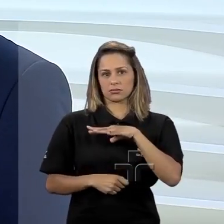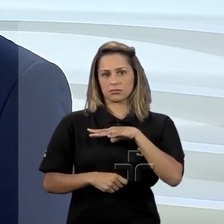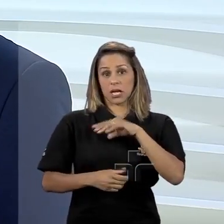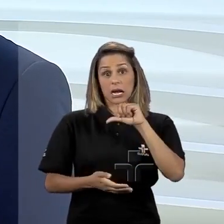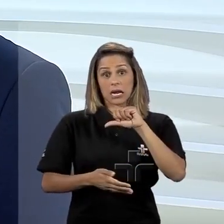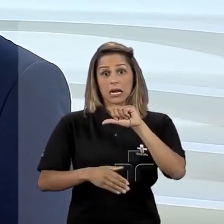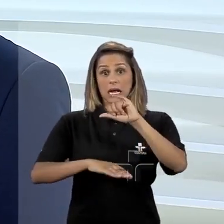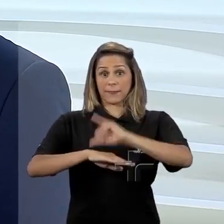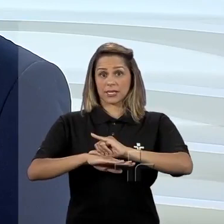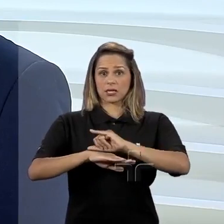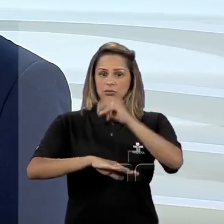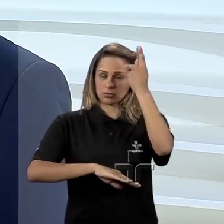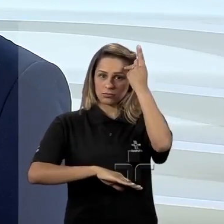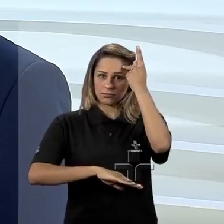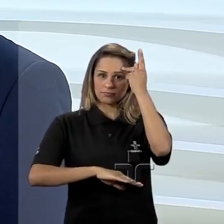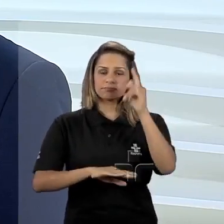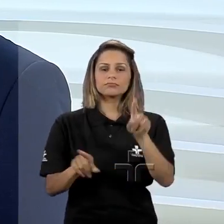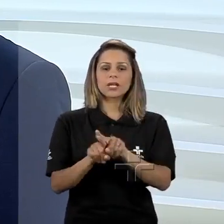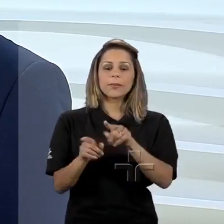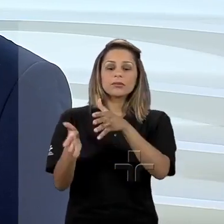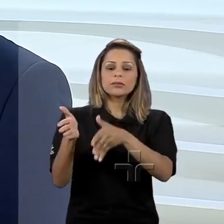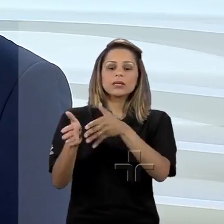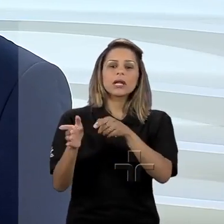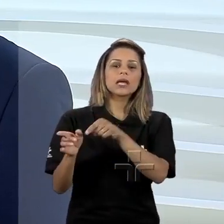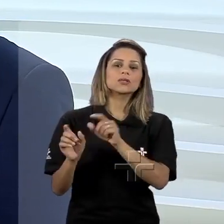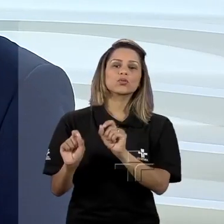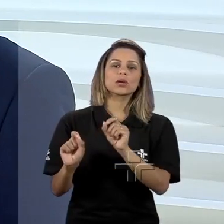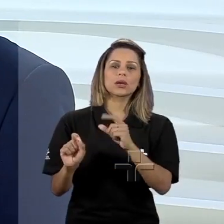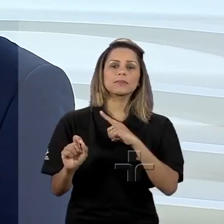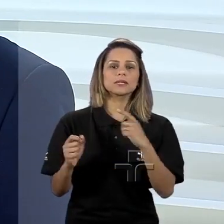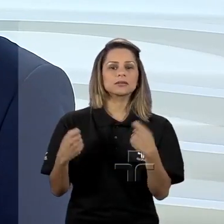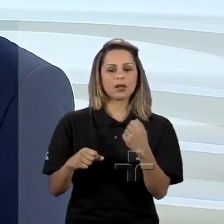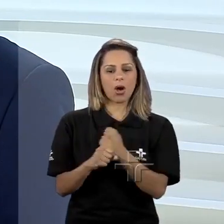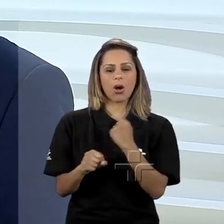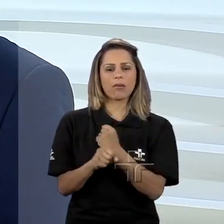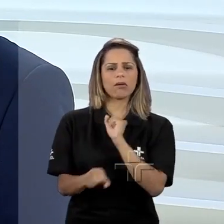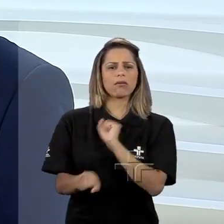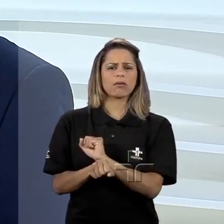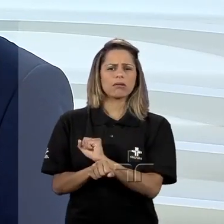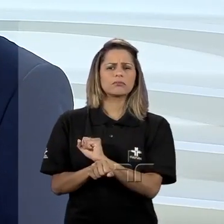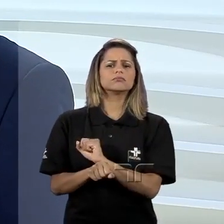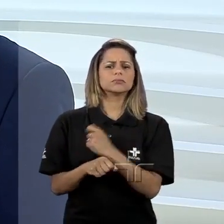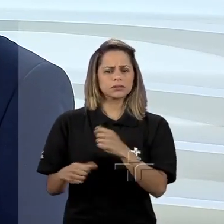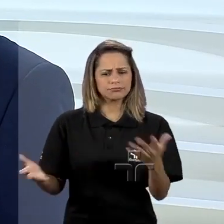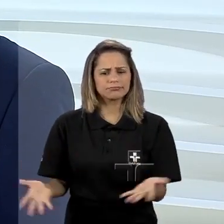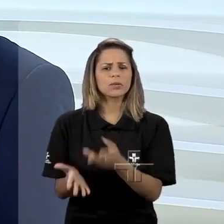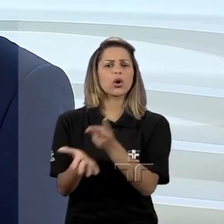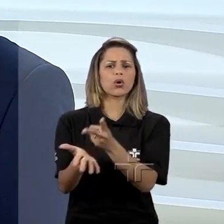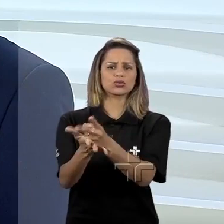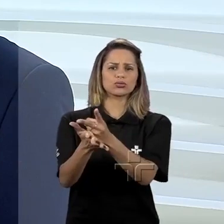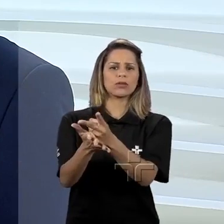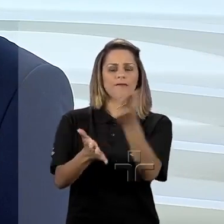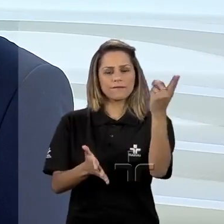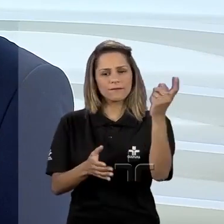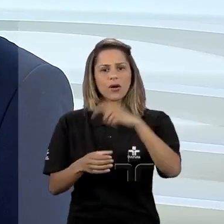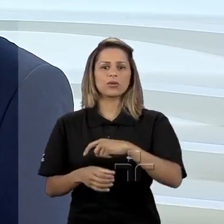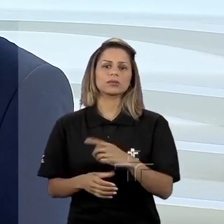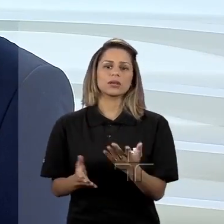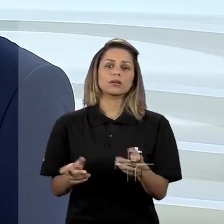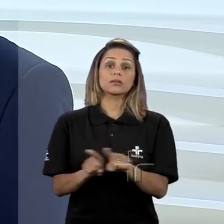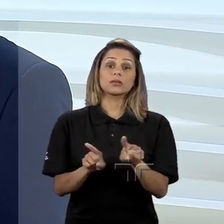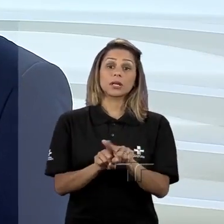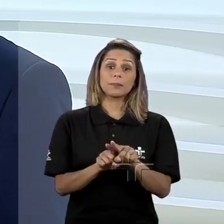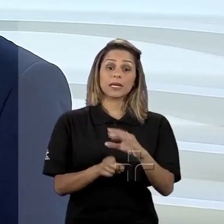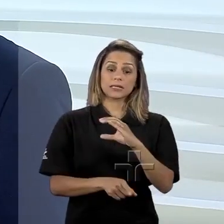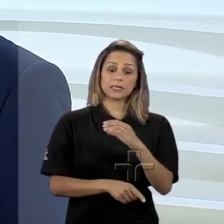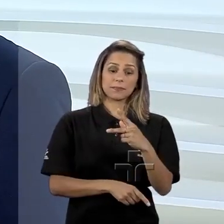vamos completar as obras que estão paradas, do monotrilho e as diferentes linhas do metrô. E vamos modernizar a CPTM. O